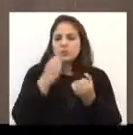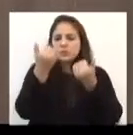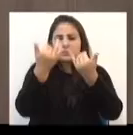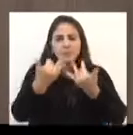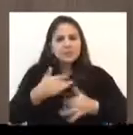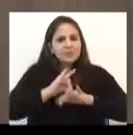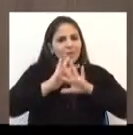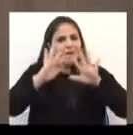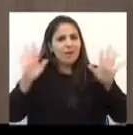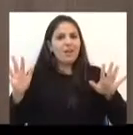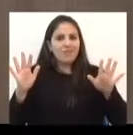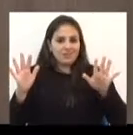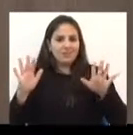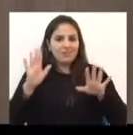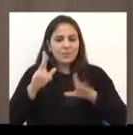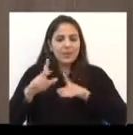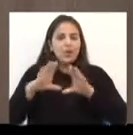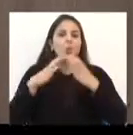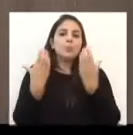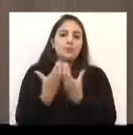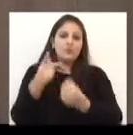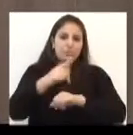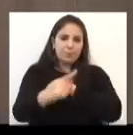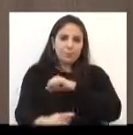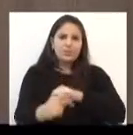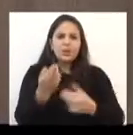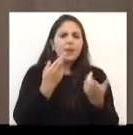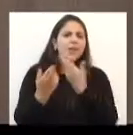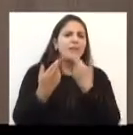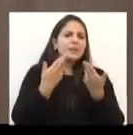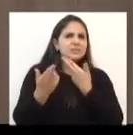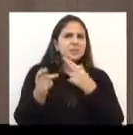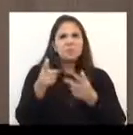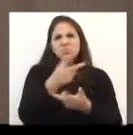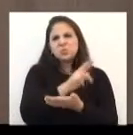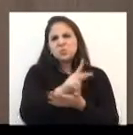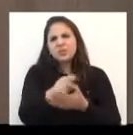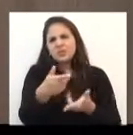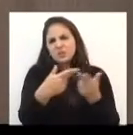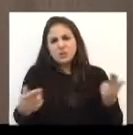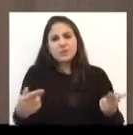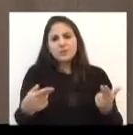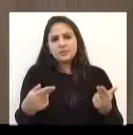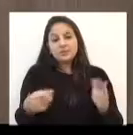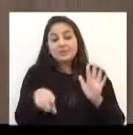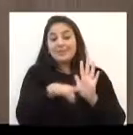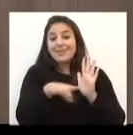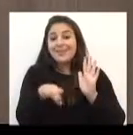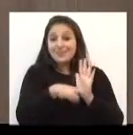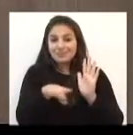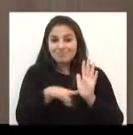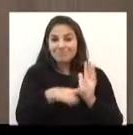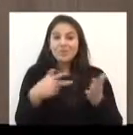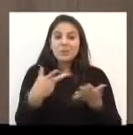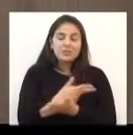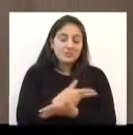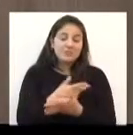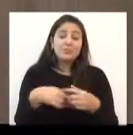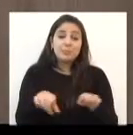esclarecimento maior para a comunidade de Passo Fundo com relação a muitas coisas negativas que está acontecendo, que é o fato aí da grama,